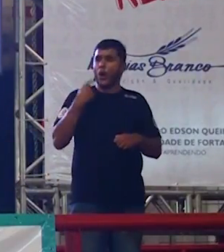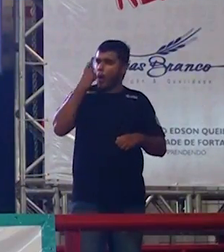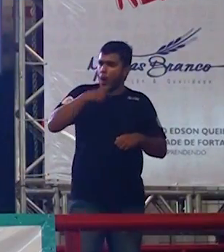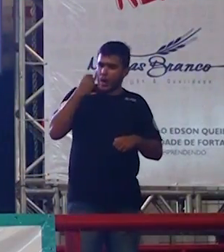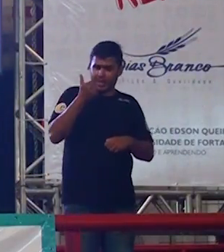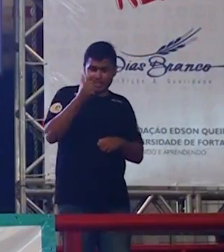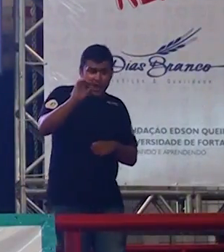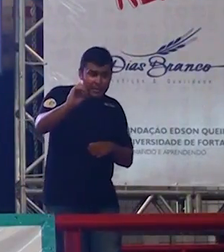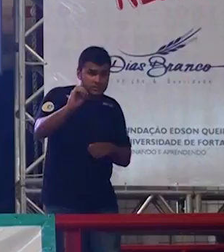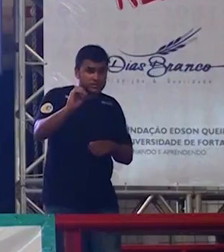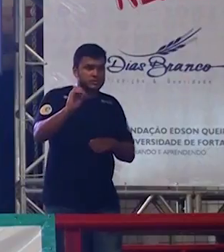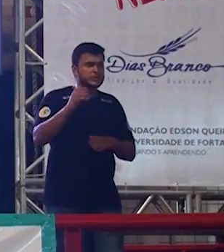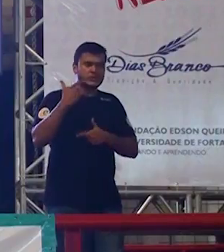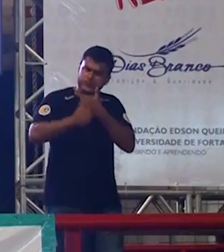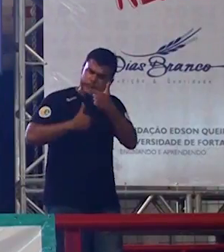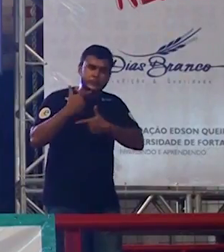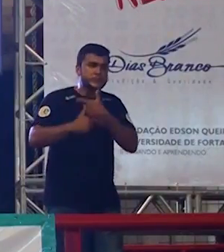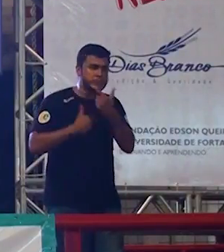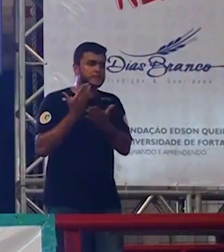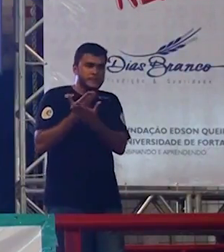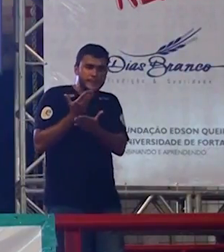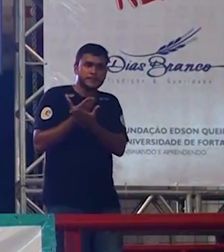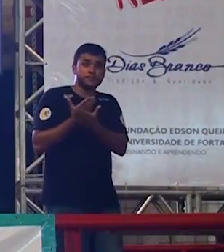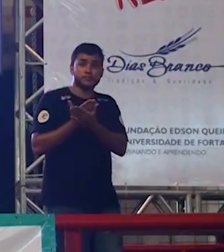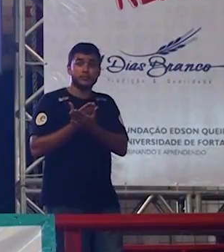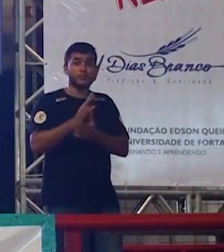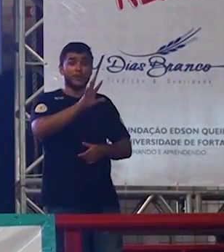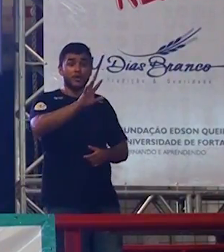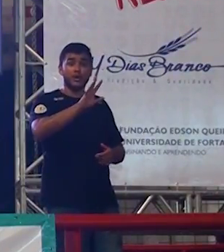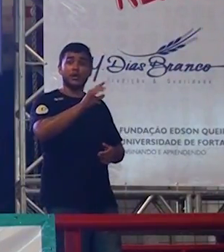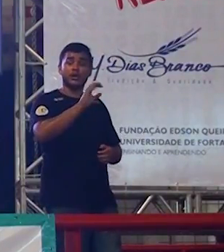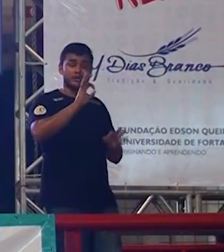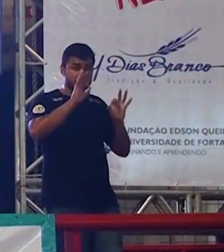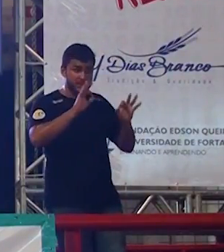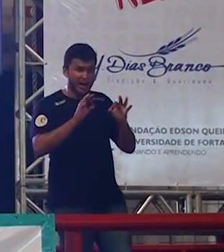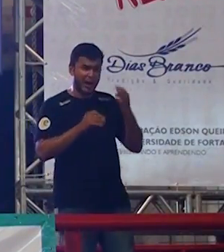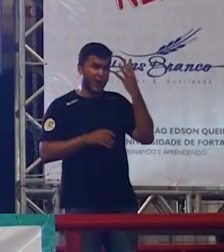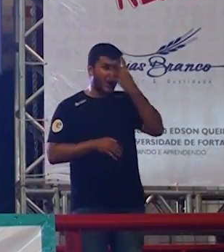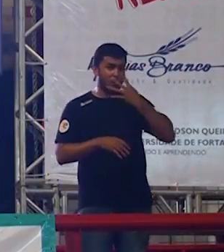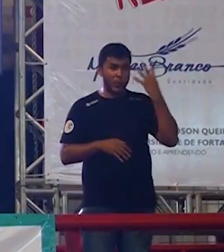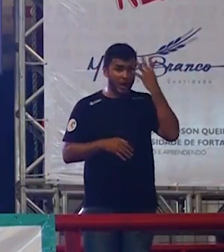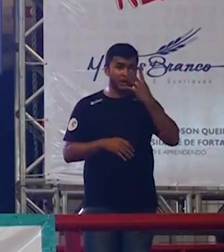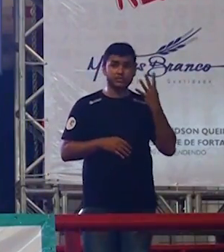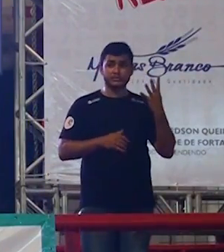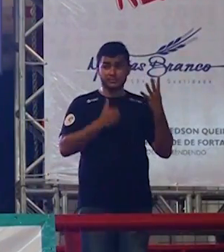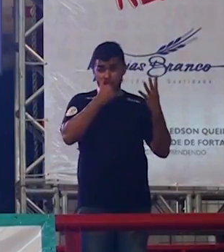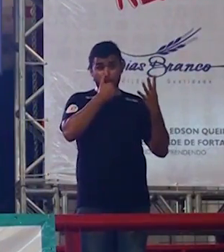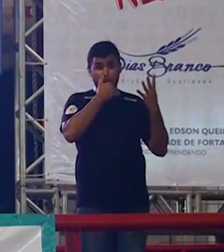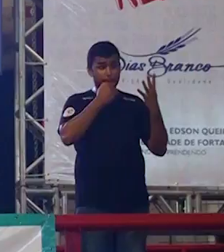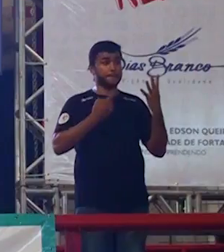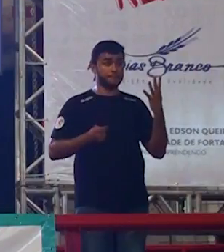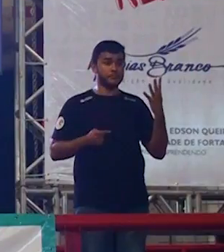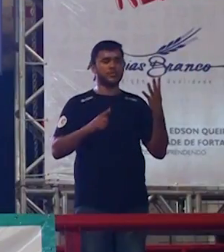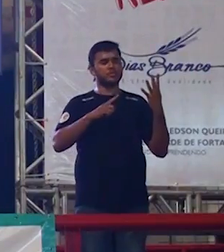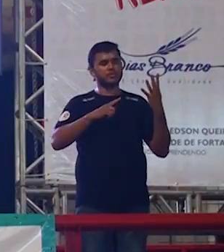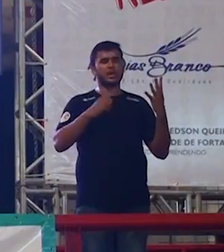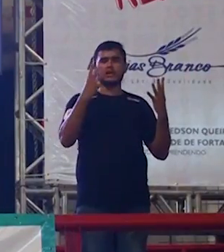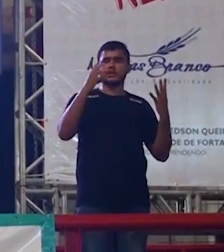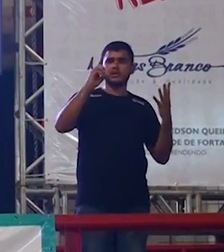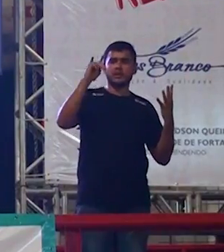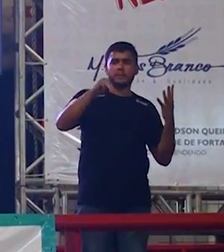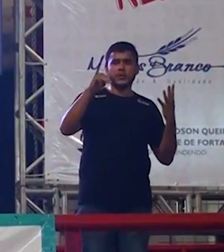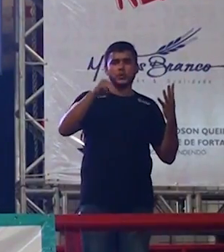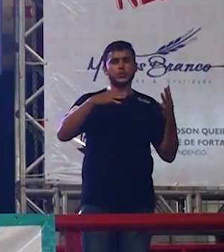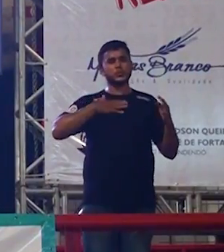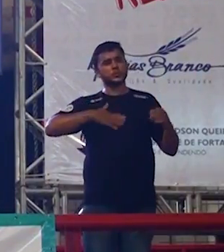estudar, e estudando mesmo, ele só passou 4 horas, está muito pouco. Tudo bem que tem aquela meia hora, a cada